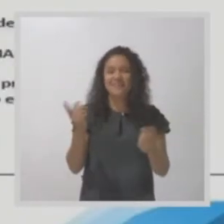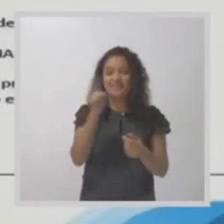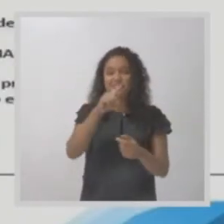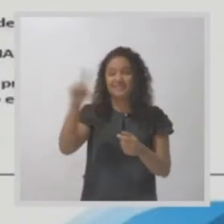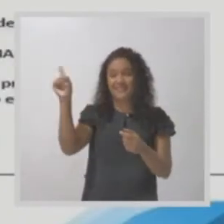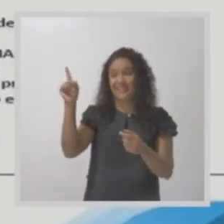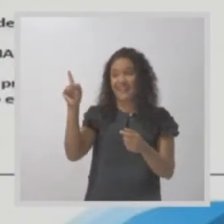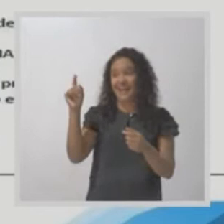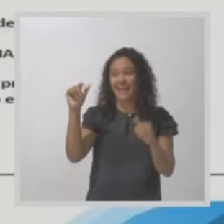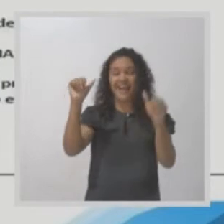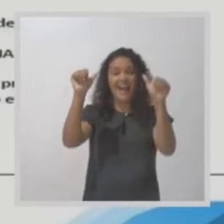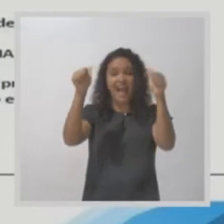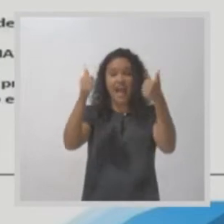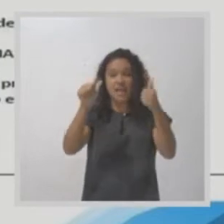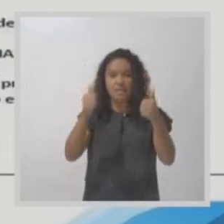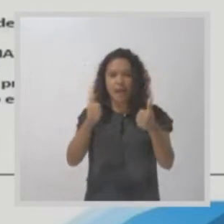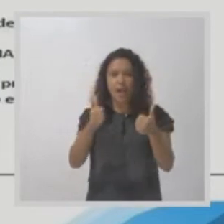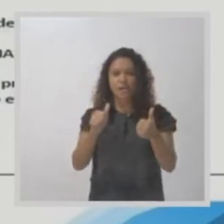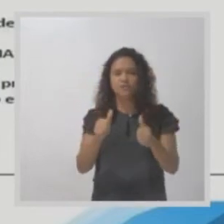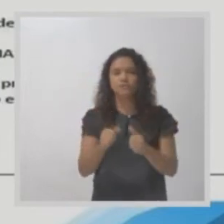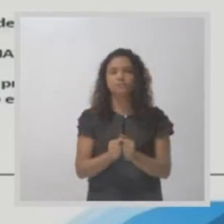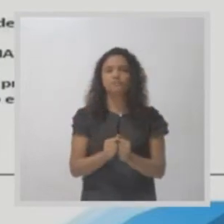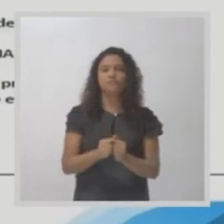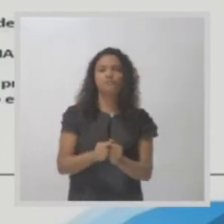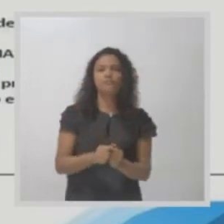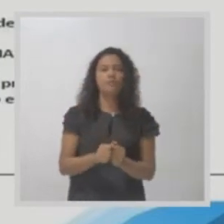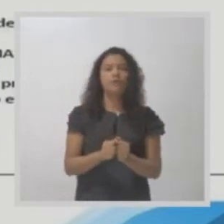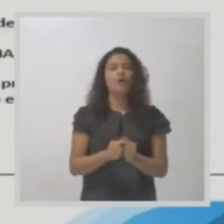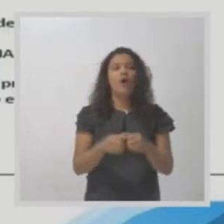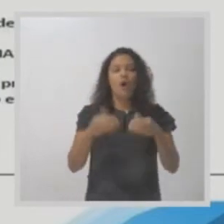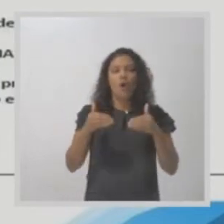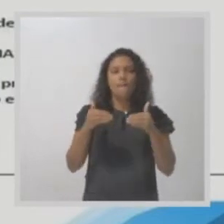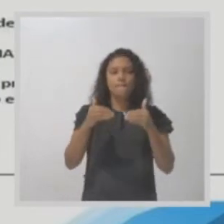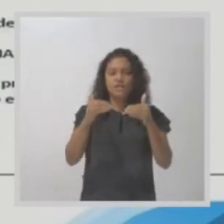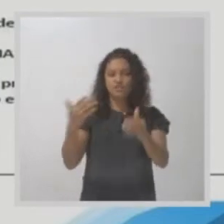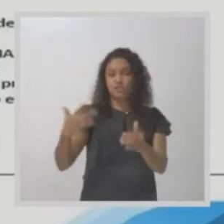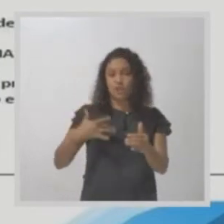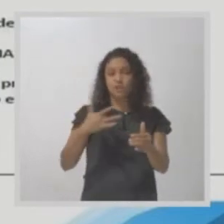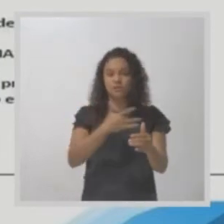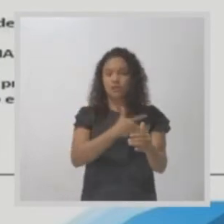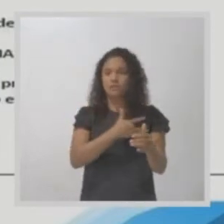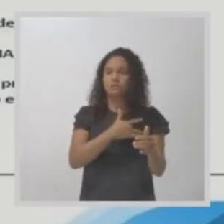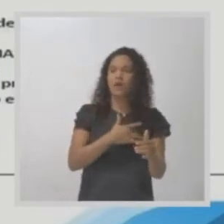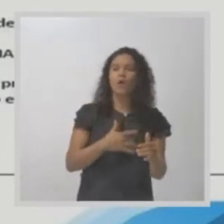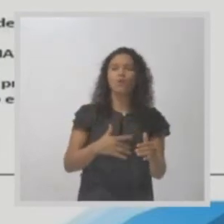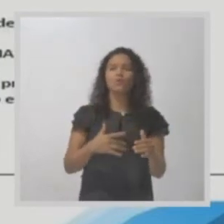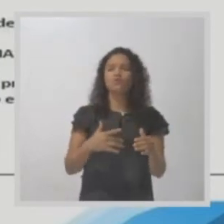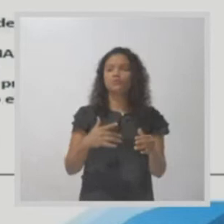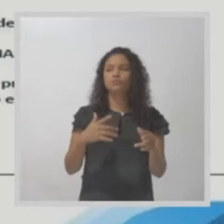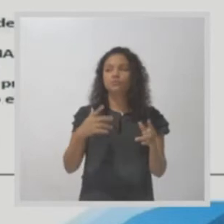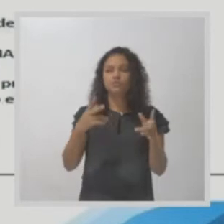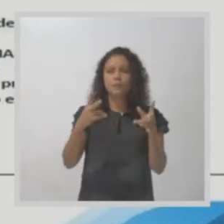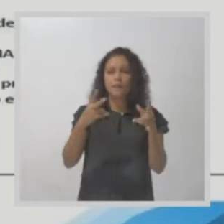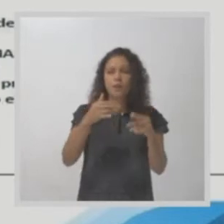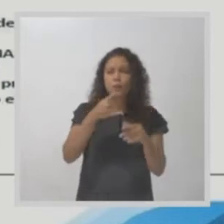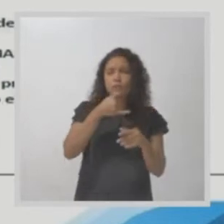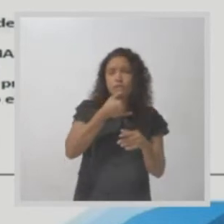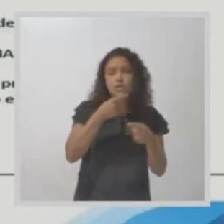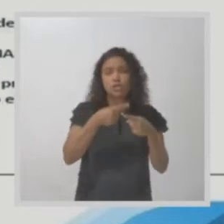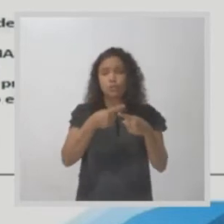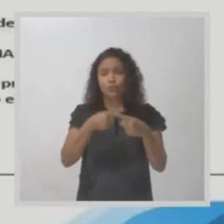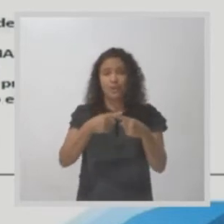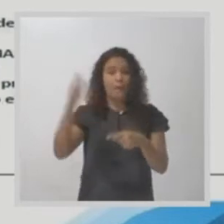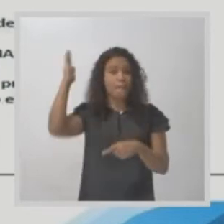aí, né? O Ministério da Saúde observou que os paraenses não entenderam as recomendações e as medidas de proteção contra o